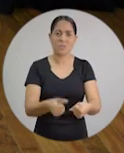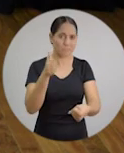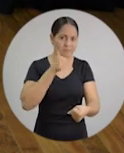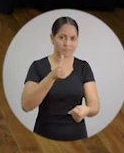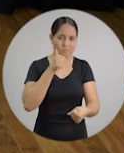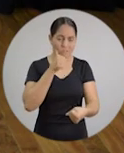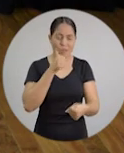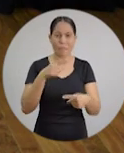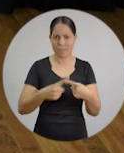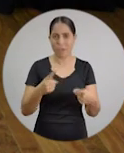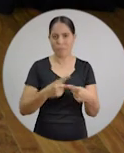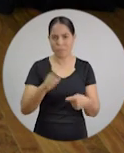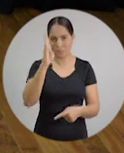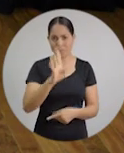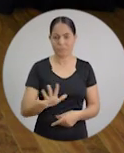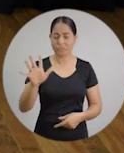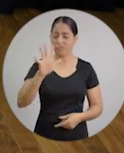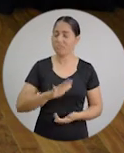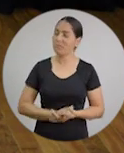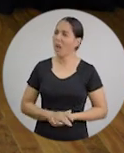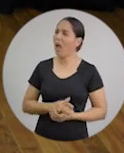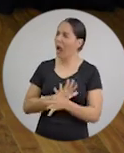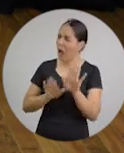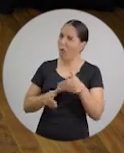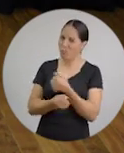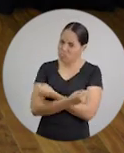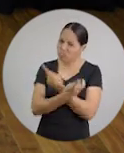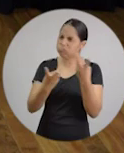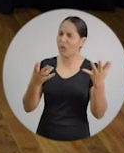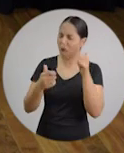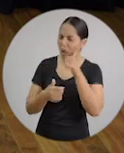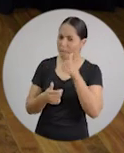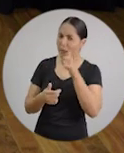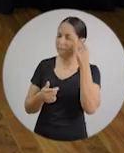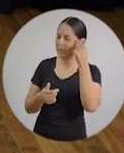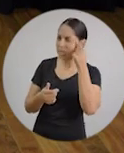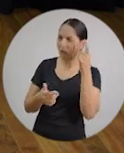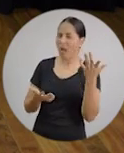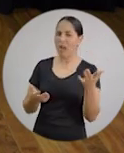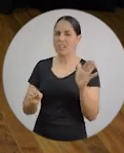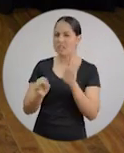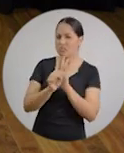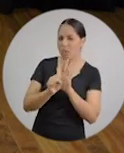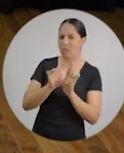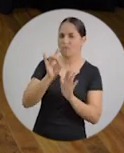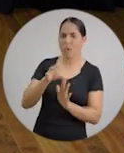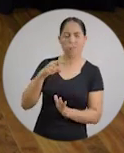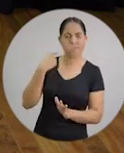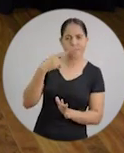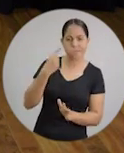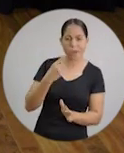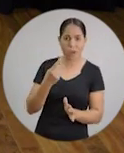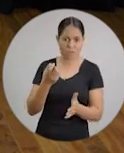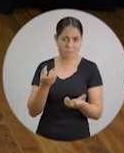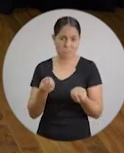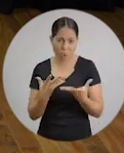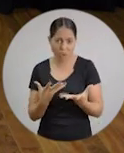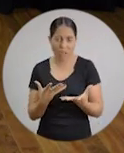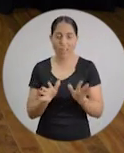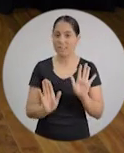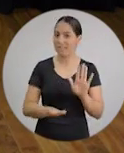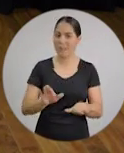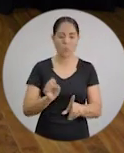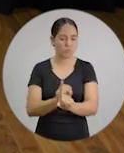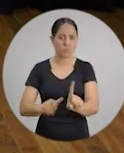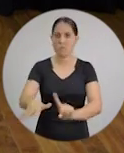problema realmente muito crônico no Brasil. Muitas mulheres podem pensar, esta súmula beneficia somente as advogadas. Não. Não,